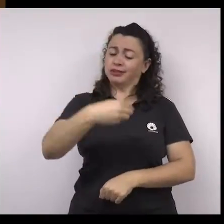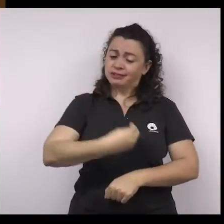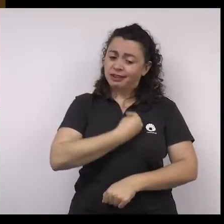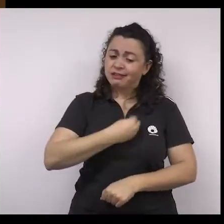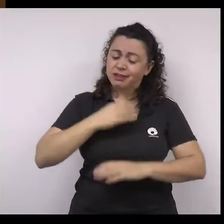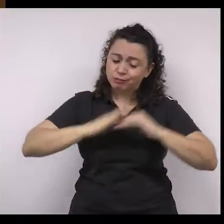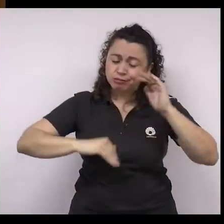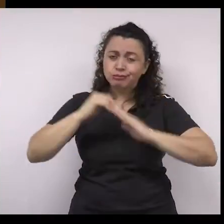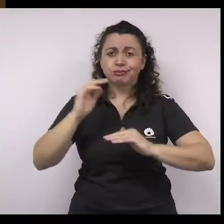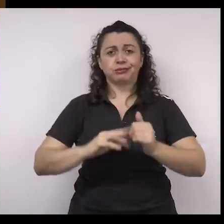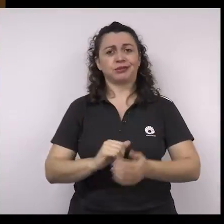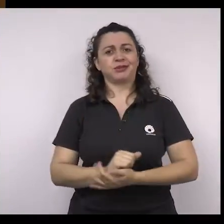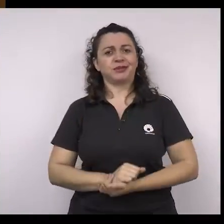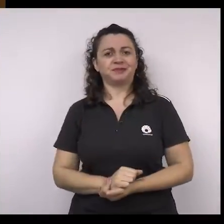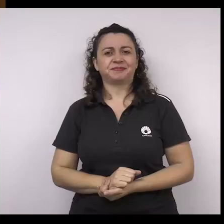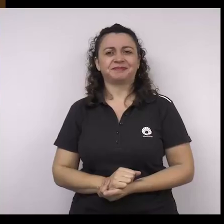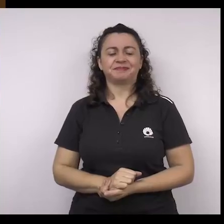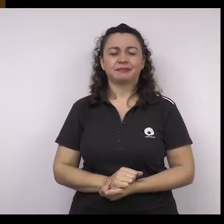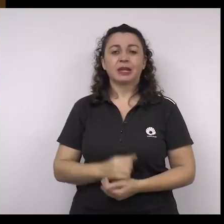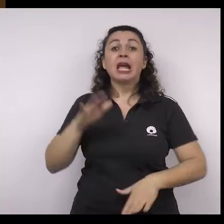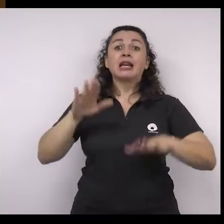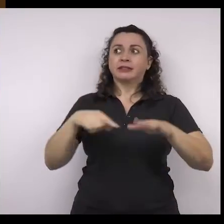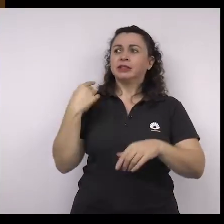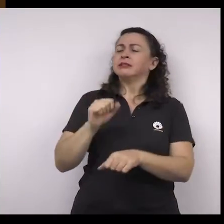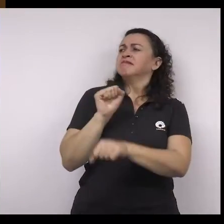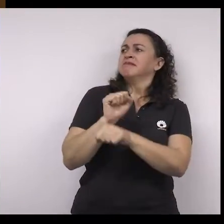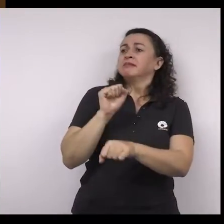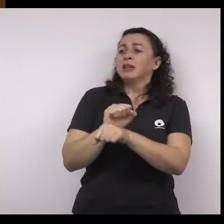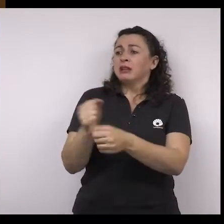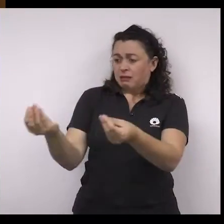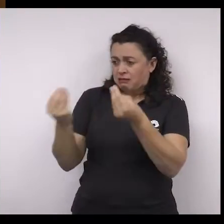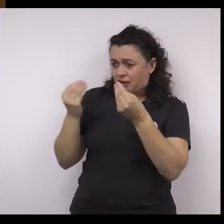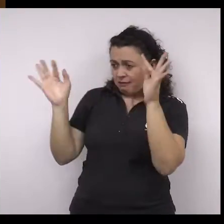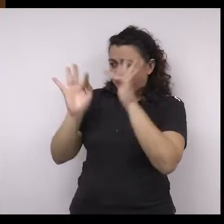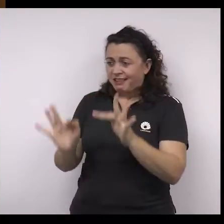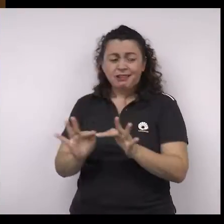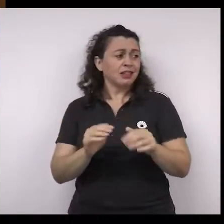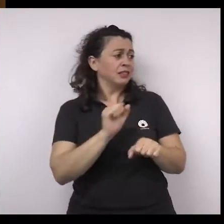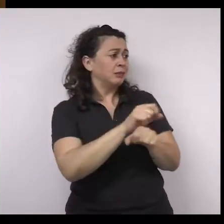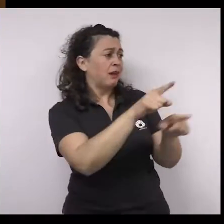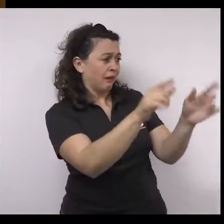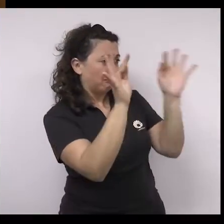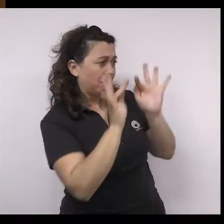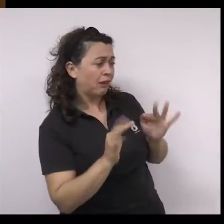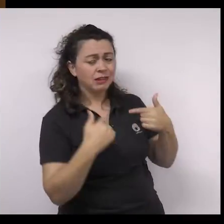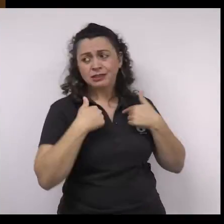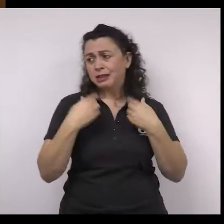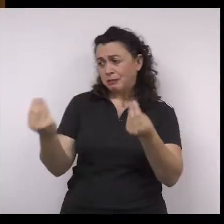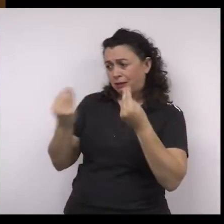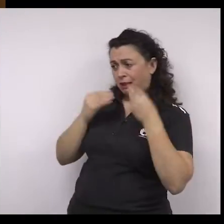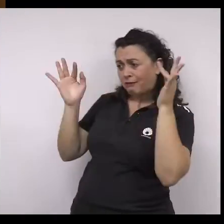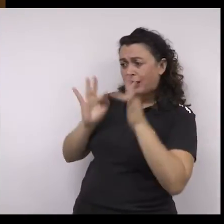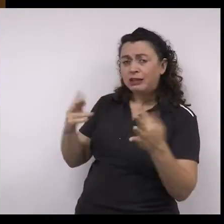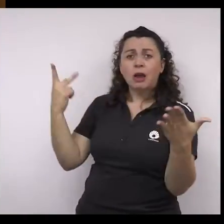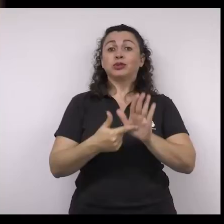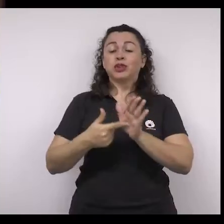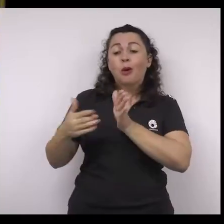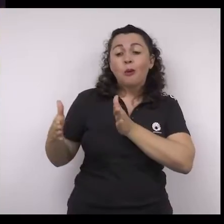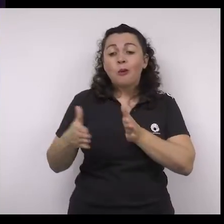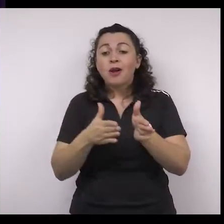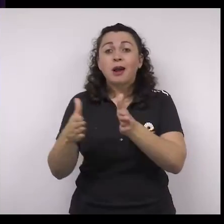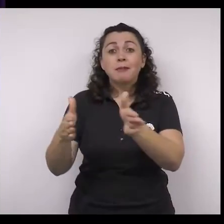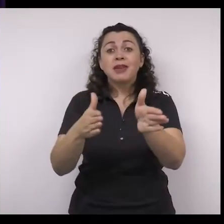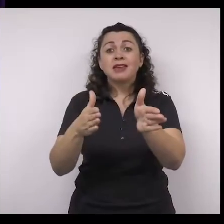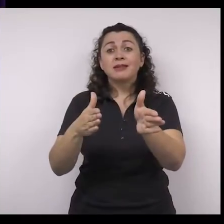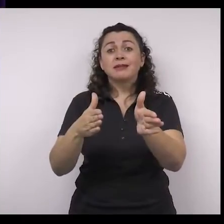Porque às vezes a gente espera que os outros nos façam felizes, né? Que um acontecimento venha né? Que o trabalho nos faça